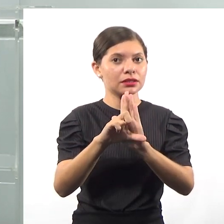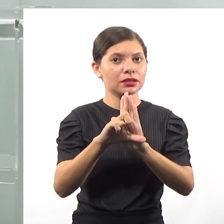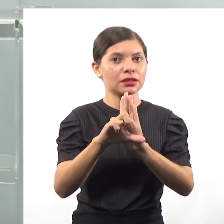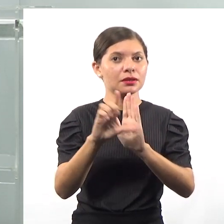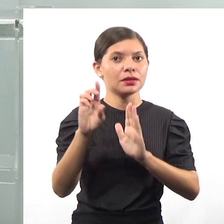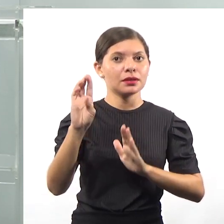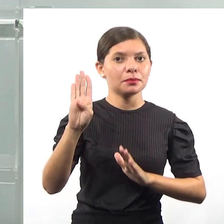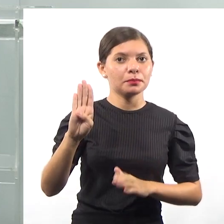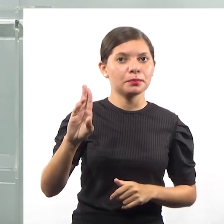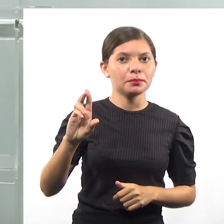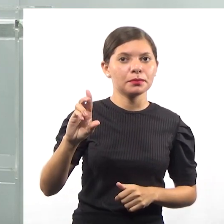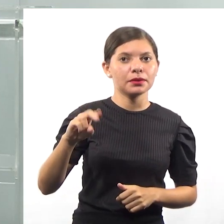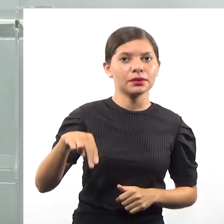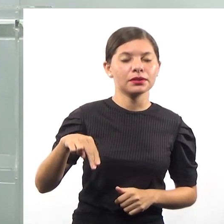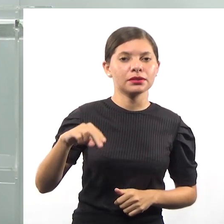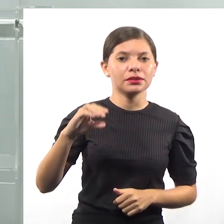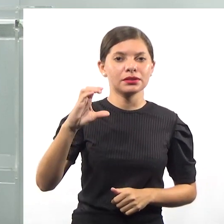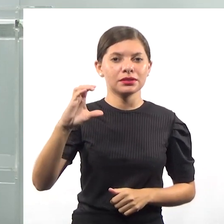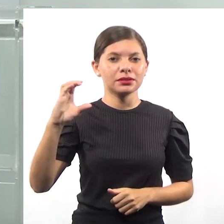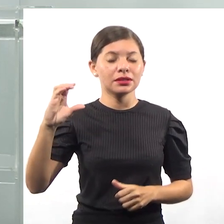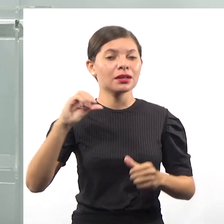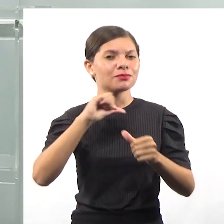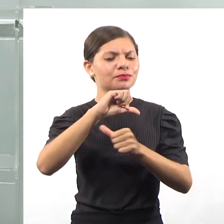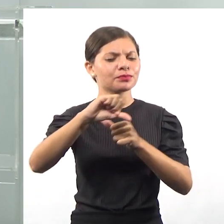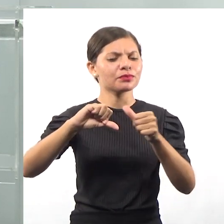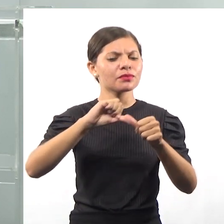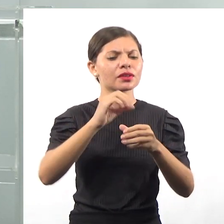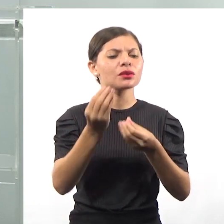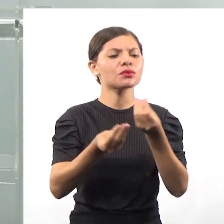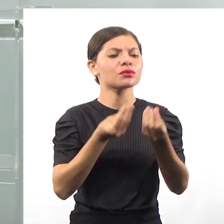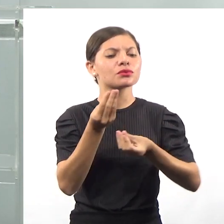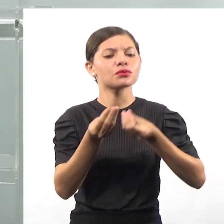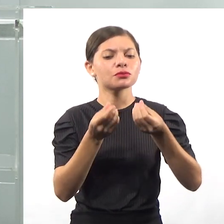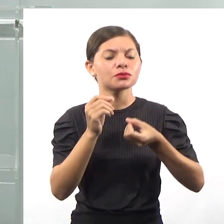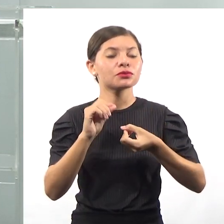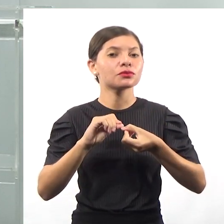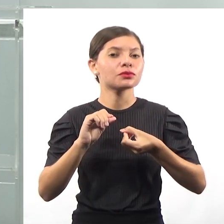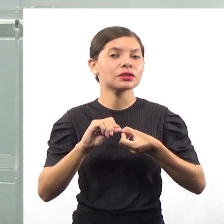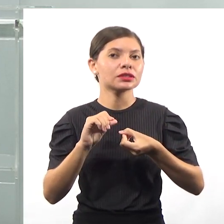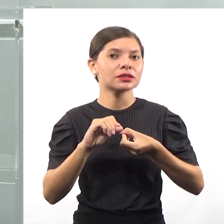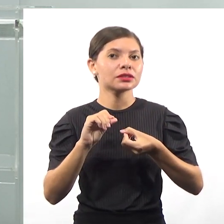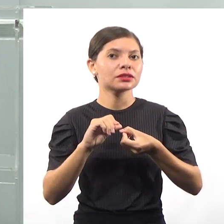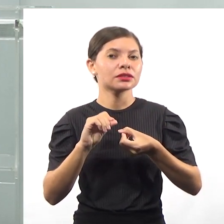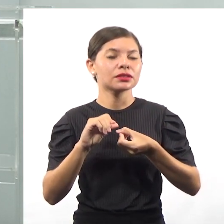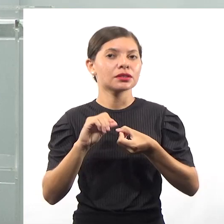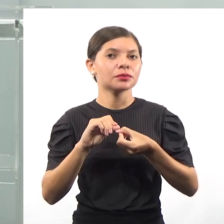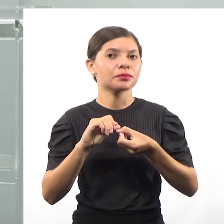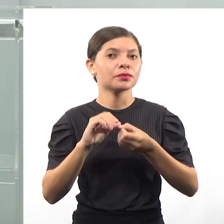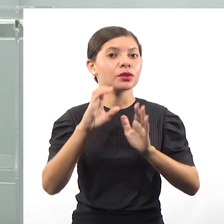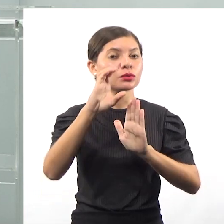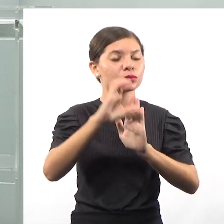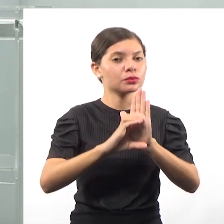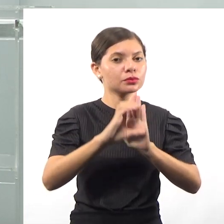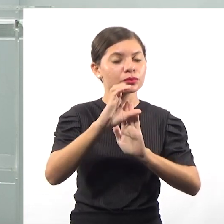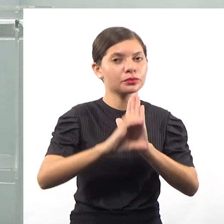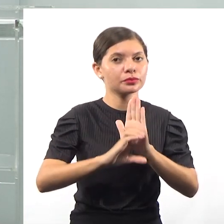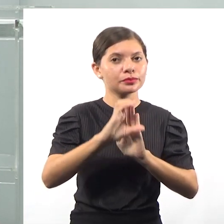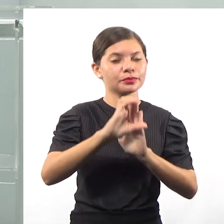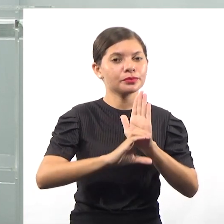para a BNCC. Há com essa transformação no sentido de fazer com que o que seja